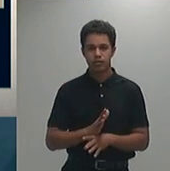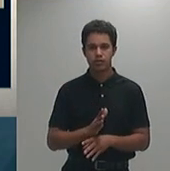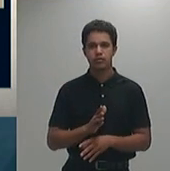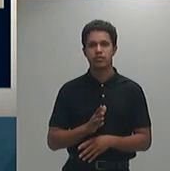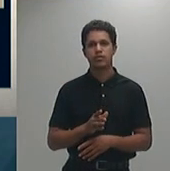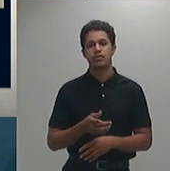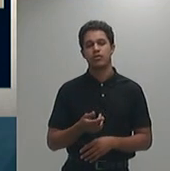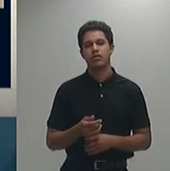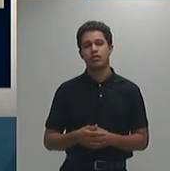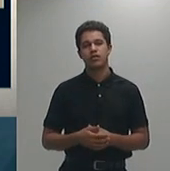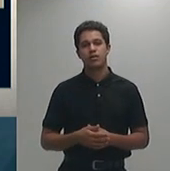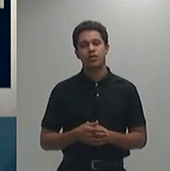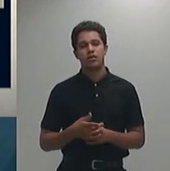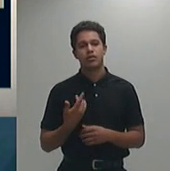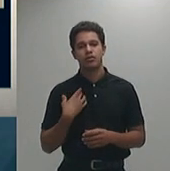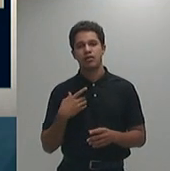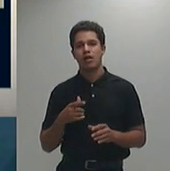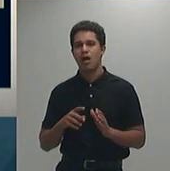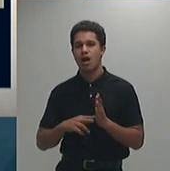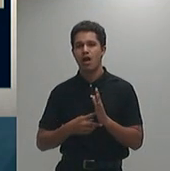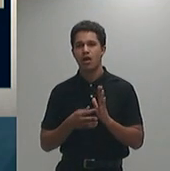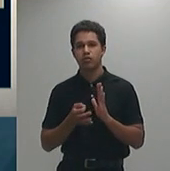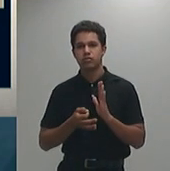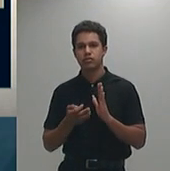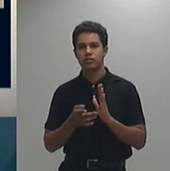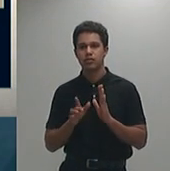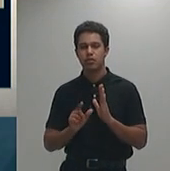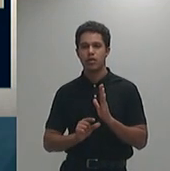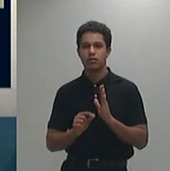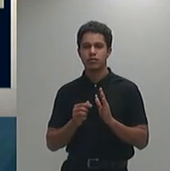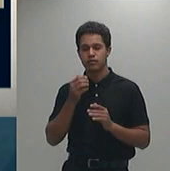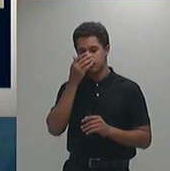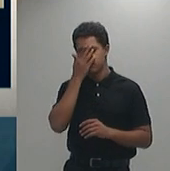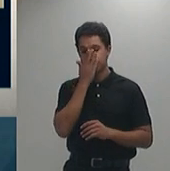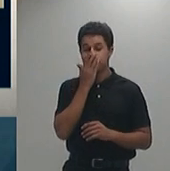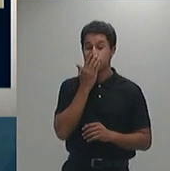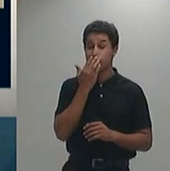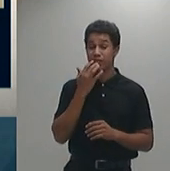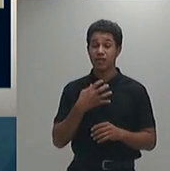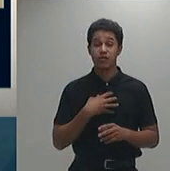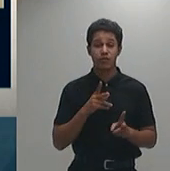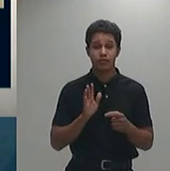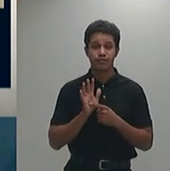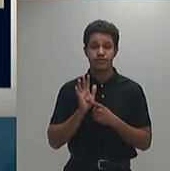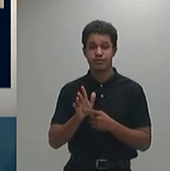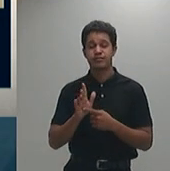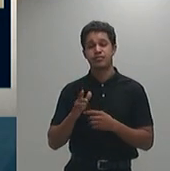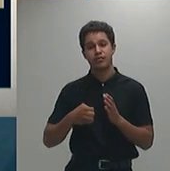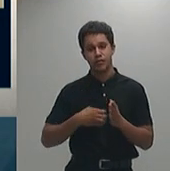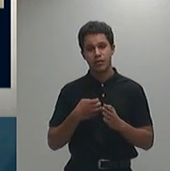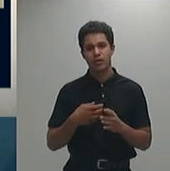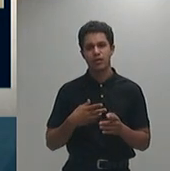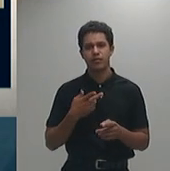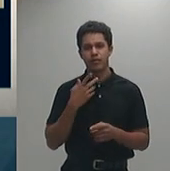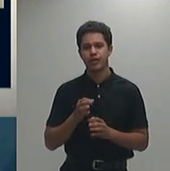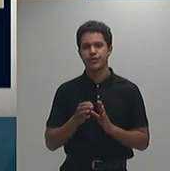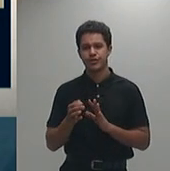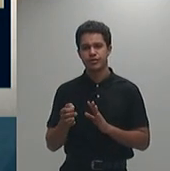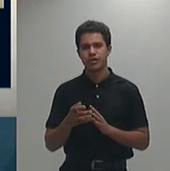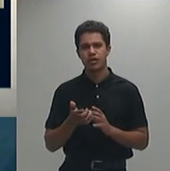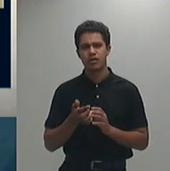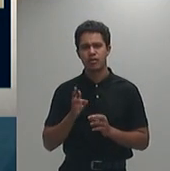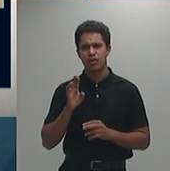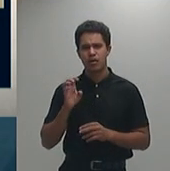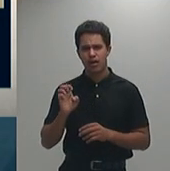acionistas minoritários hora interessado conforme demonstrado a companhia foi inicialmente indicada como resetar os procedimentos